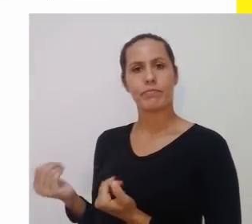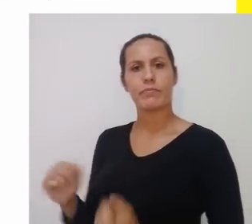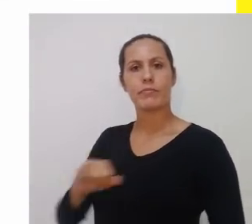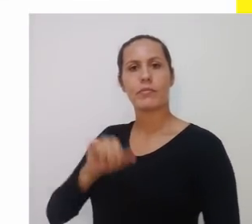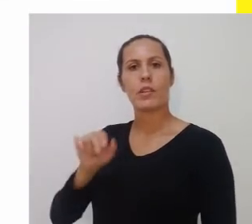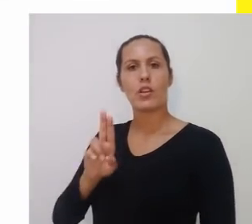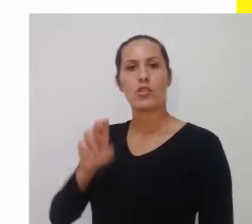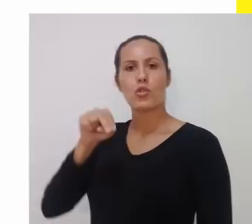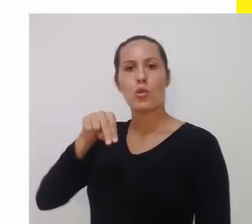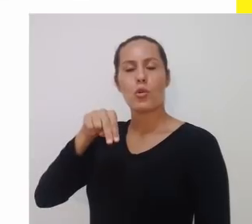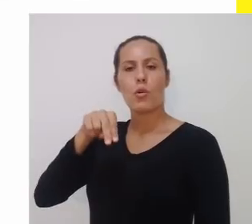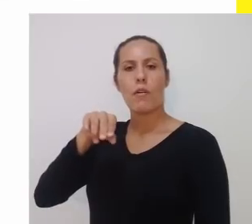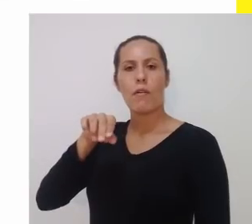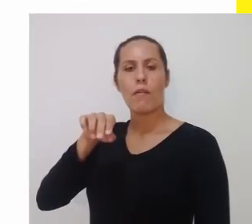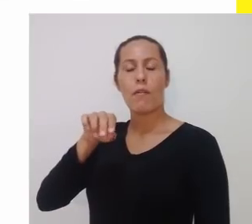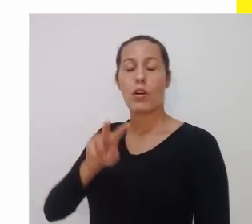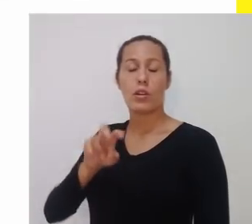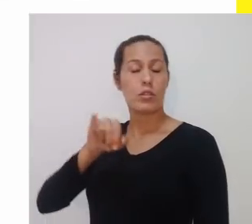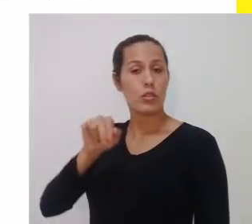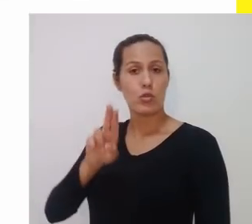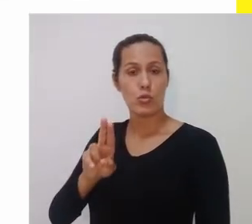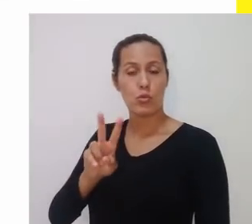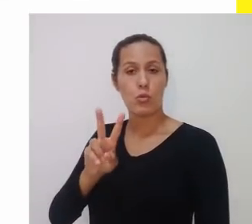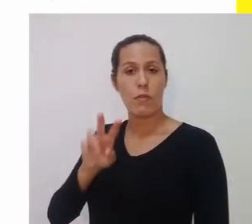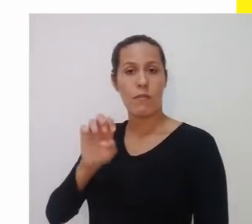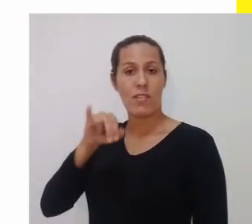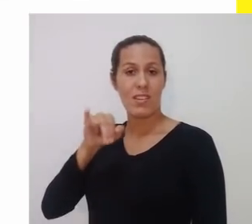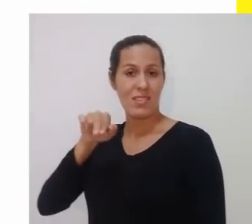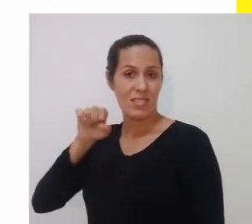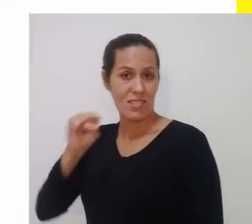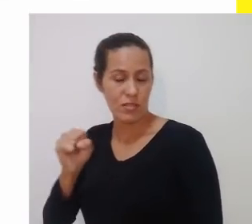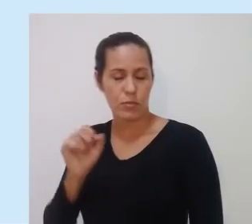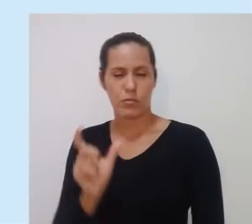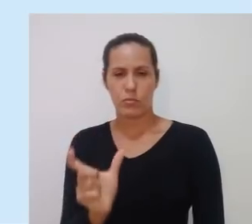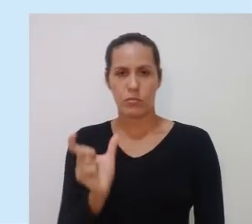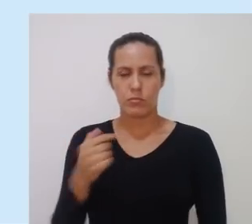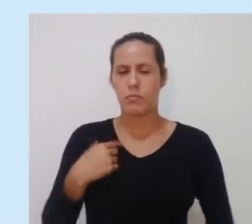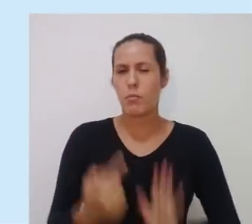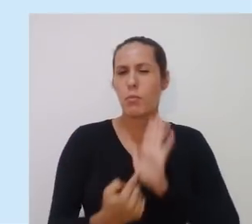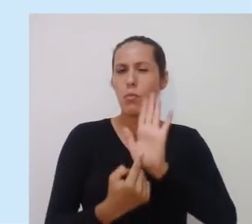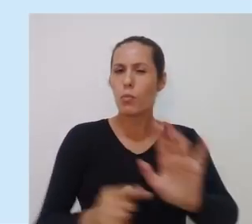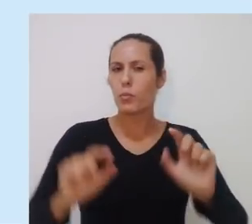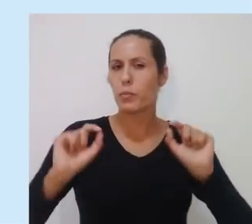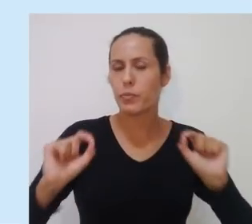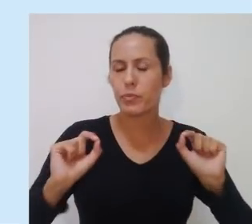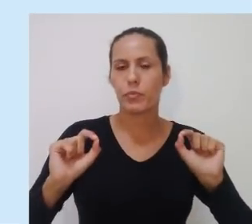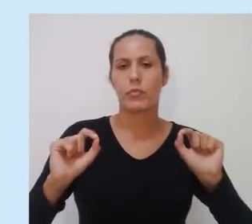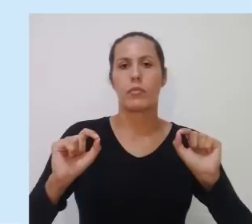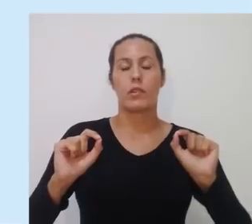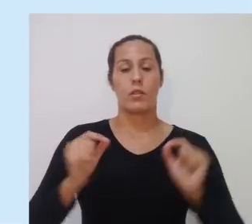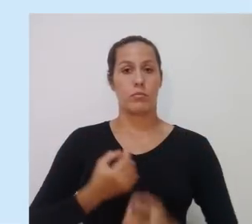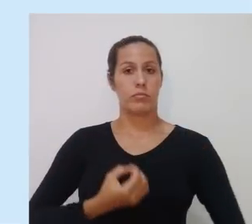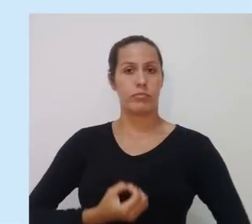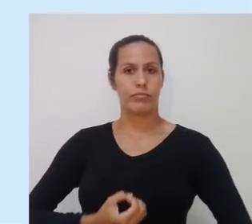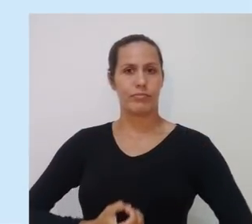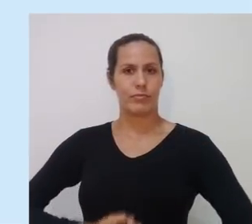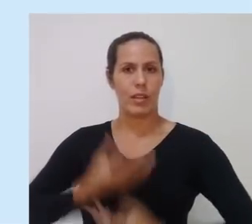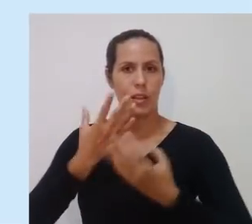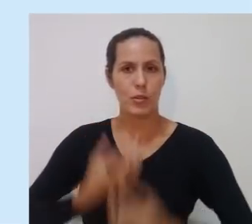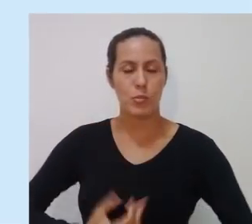culturas juvenis, dos jovens. Eu quero mostrar para vocês agora